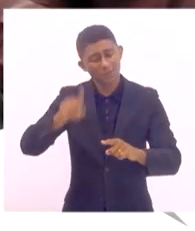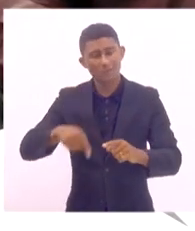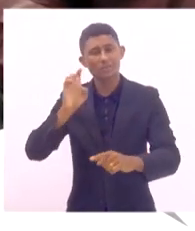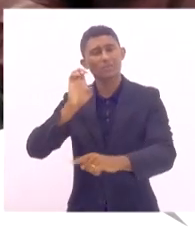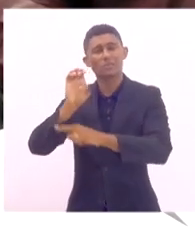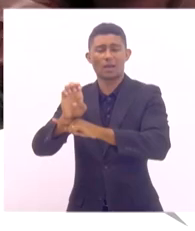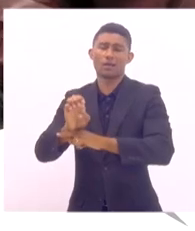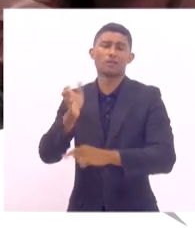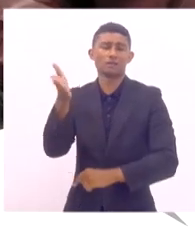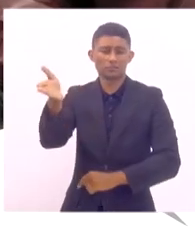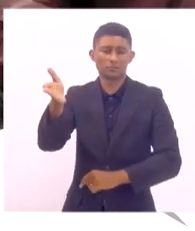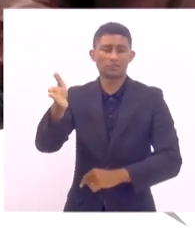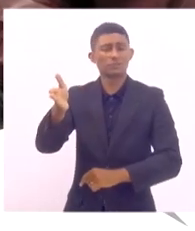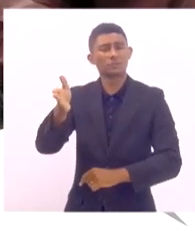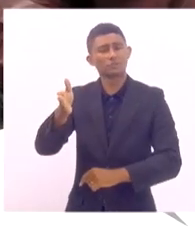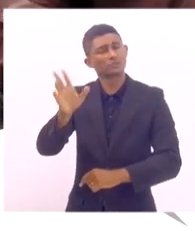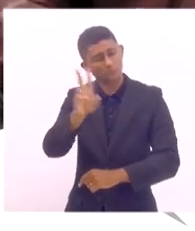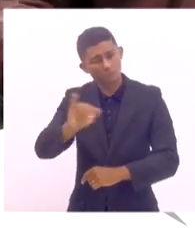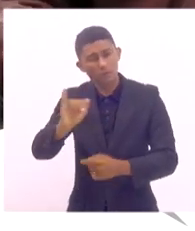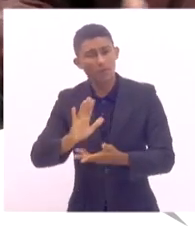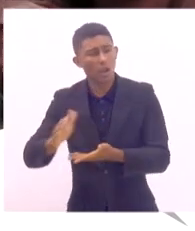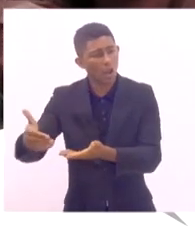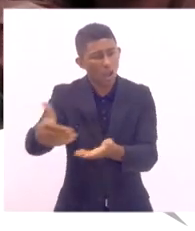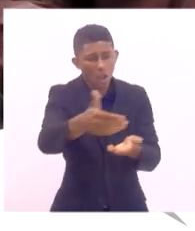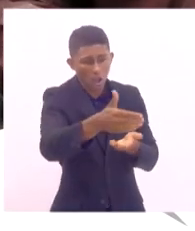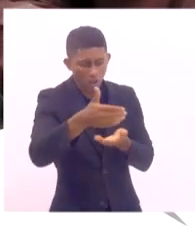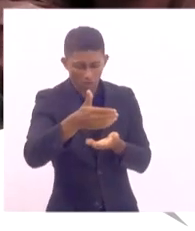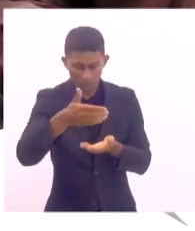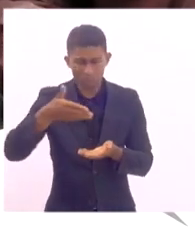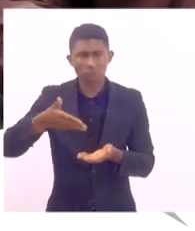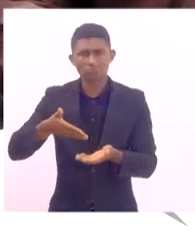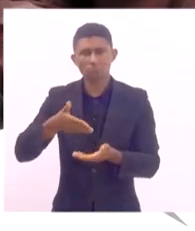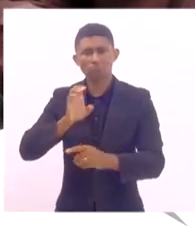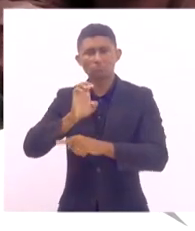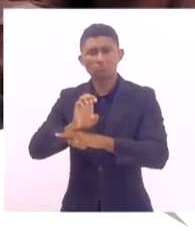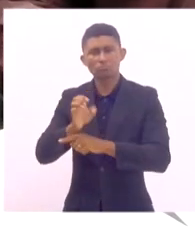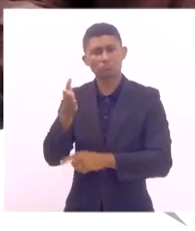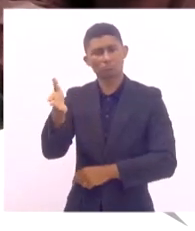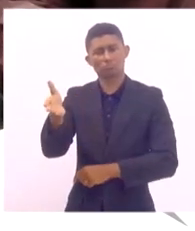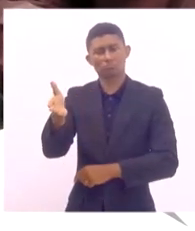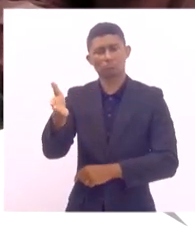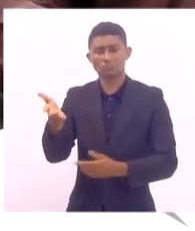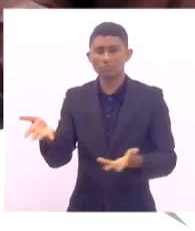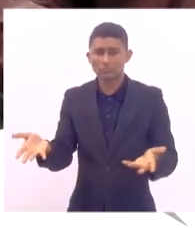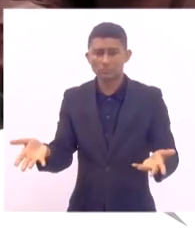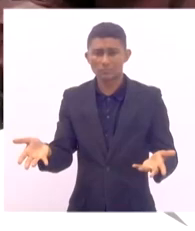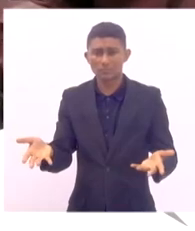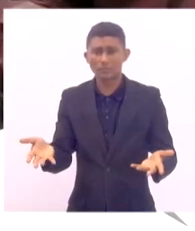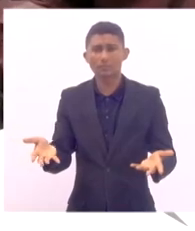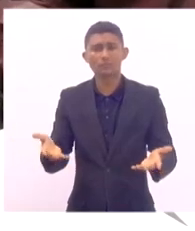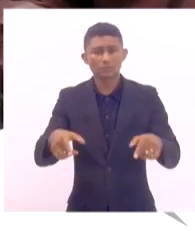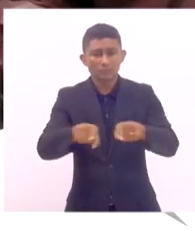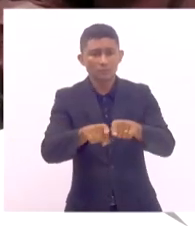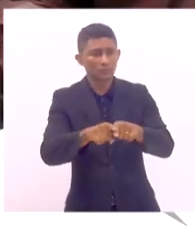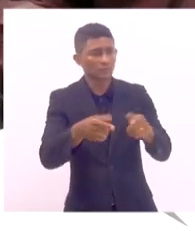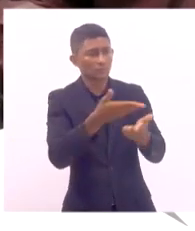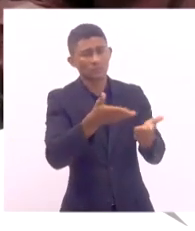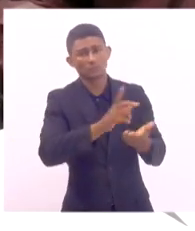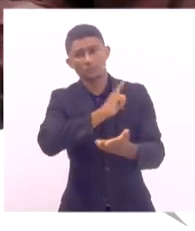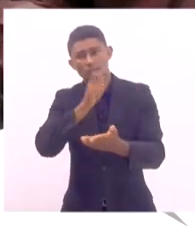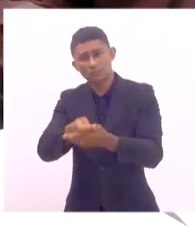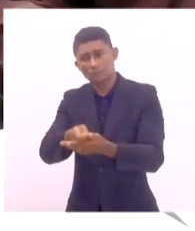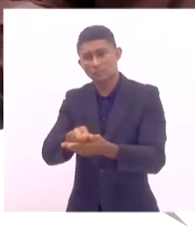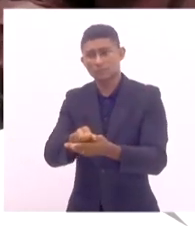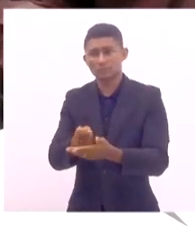vai arrecadar. E é ele, Estado, União, Estado, municípios, é que vão pagar, a União não paga. Então,